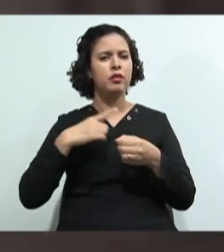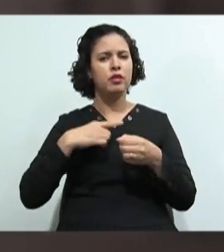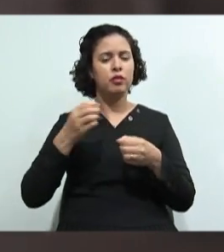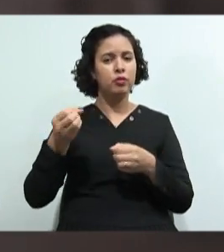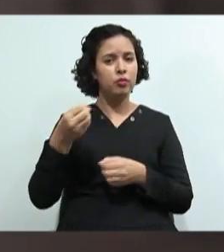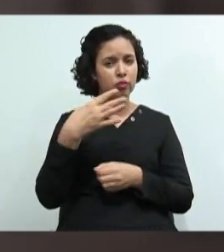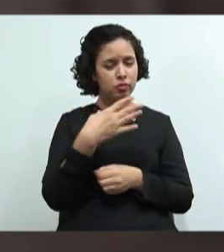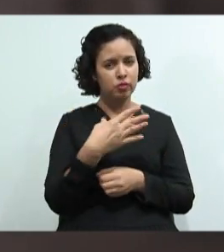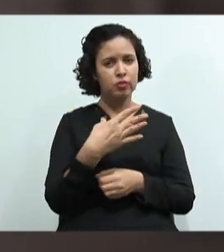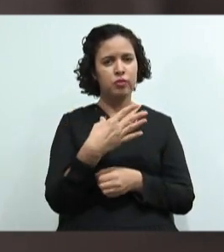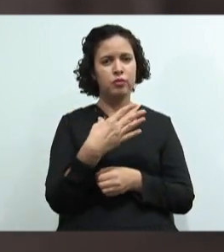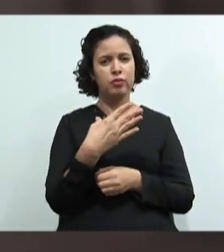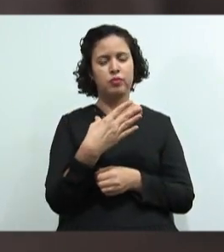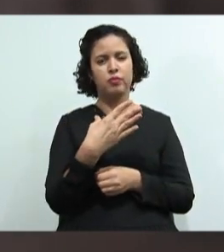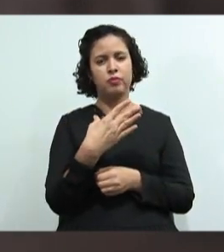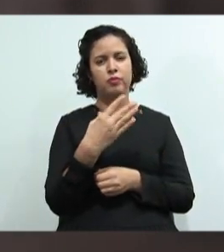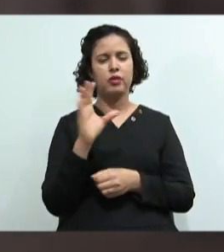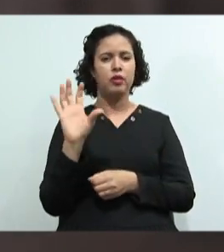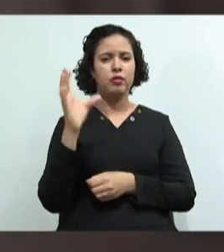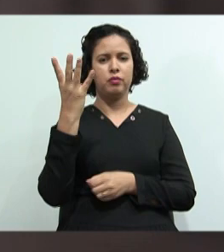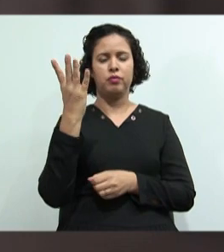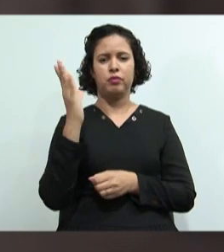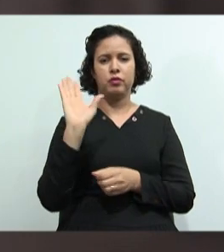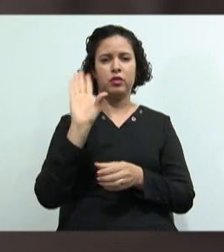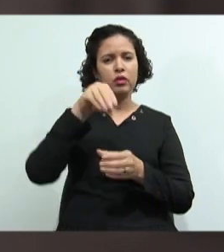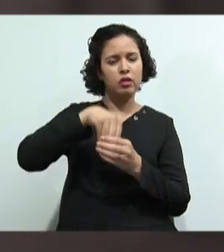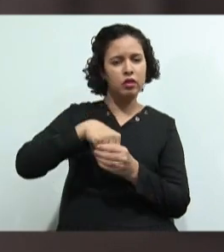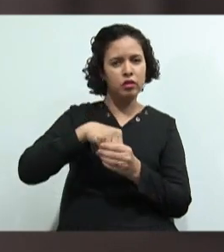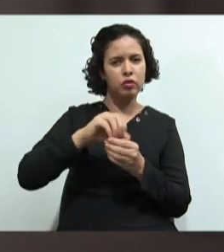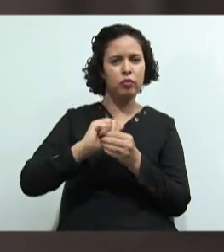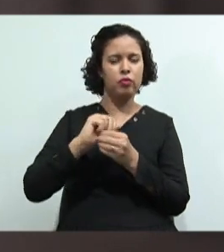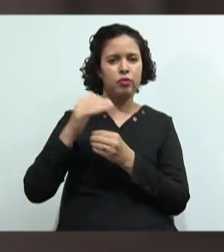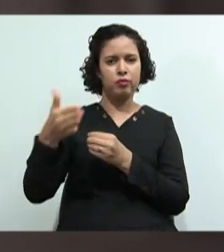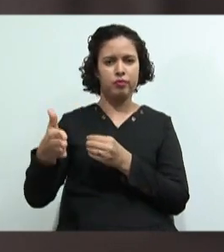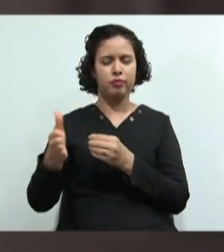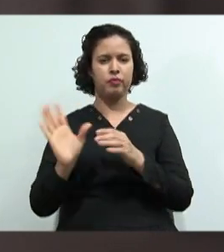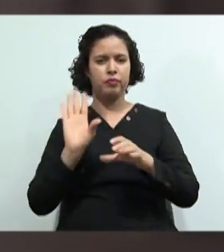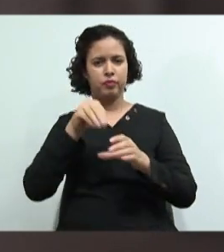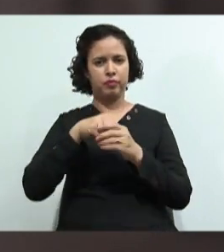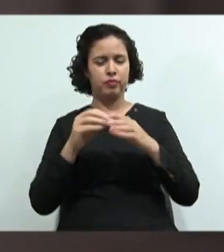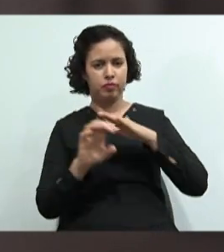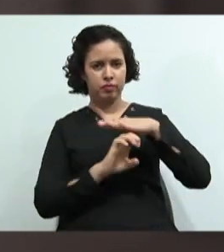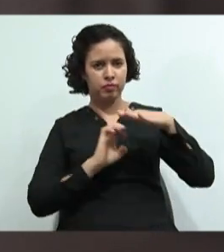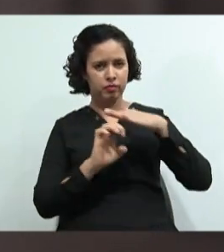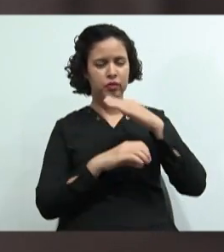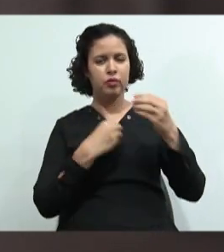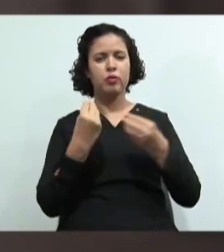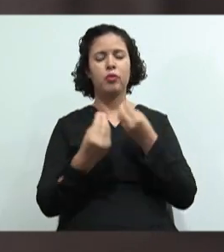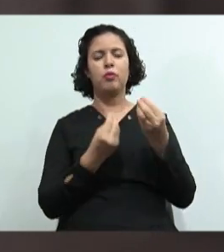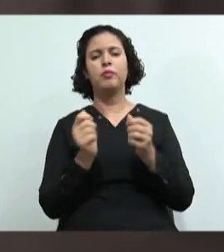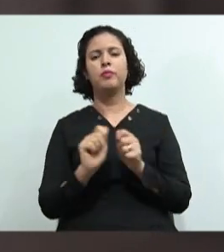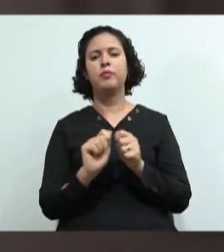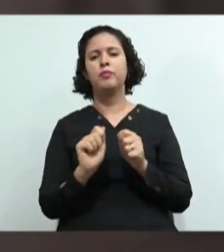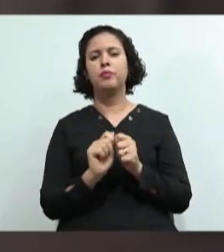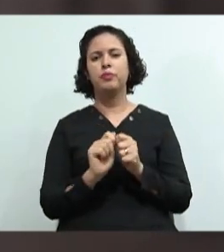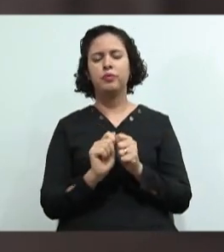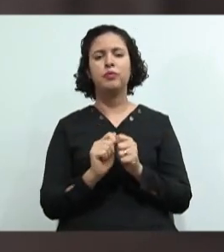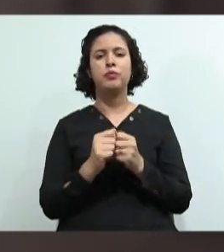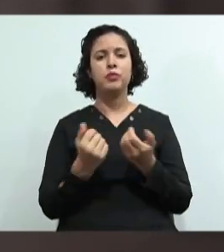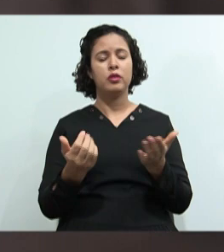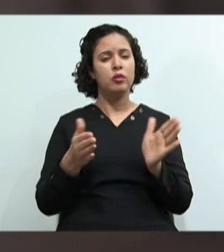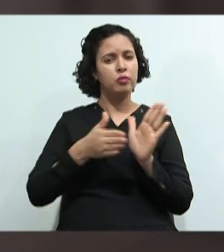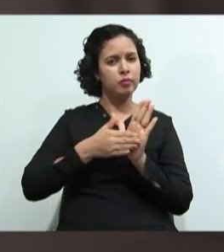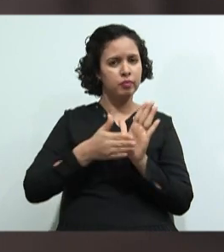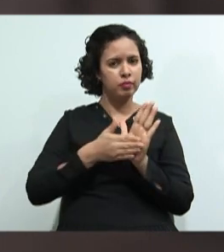novo evento externo ou interno que impacte na minha empresa, como é que eu vou agir? E nesse plano de